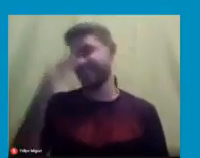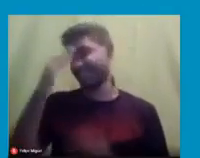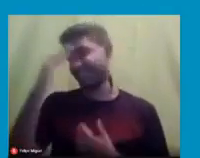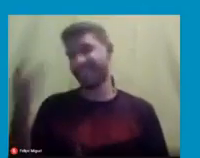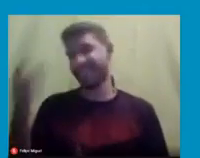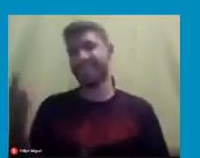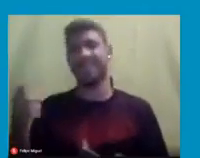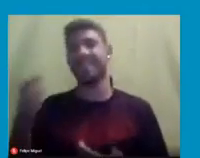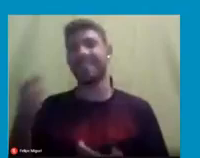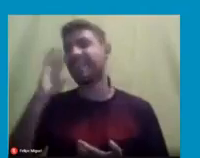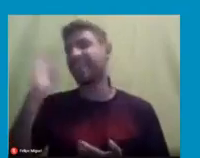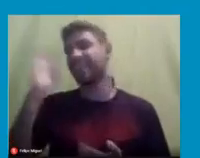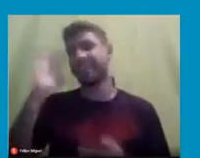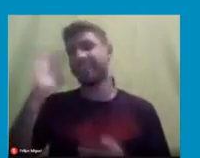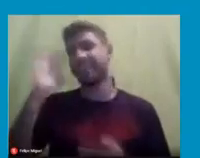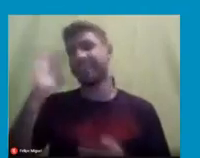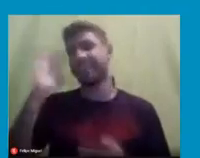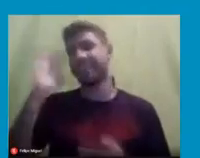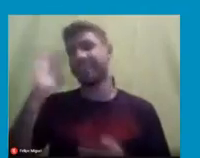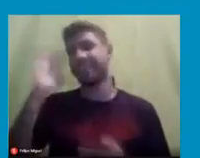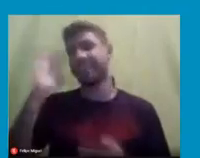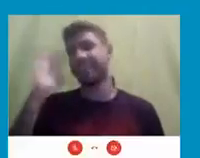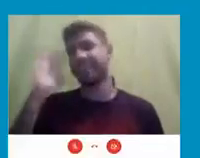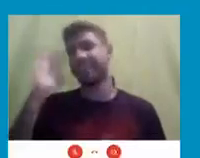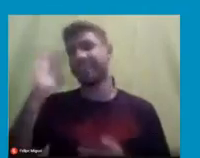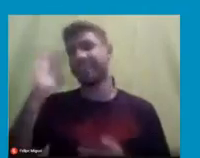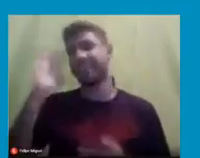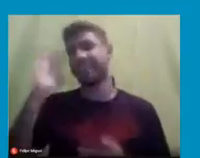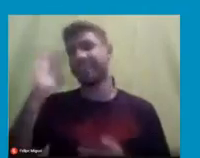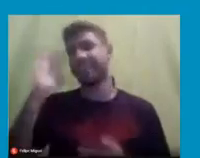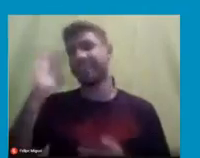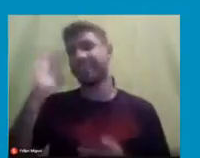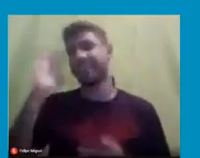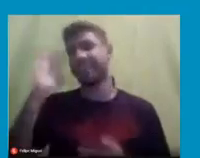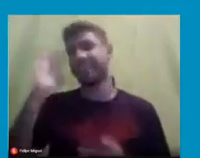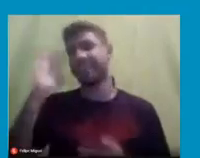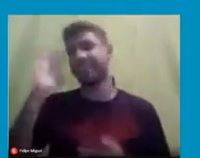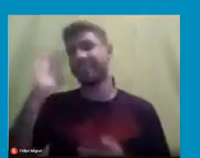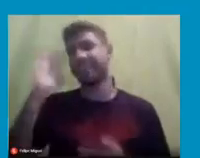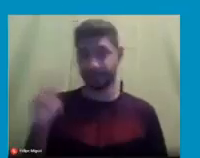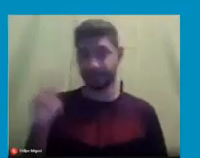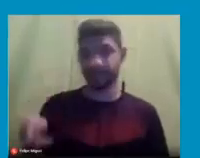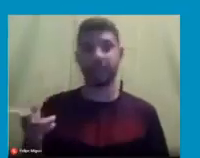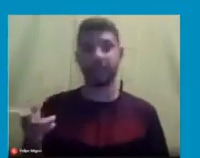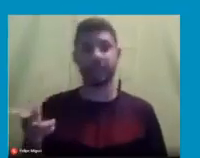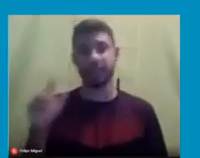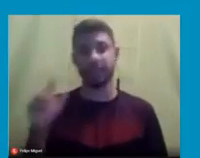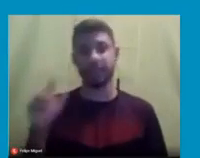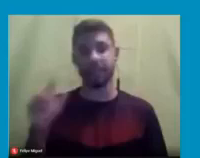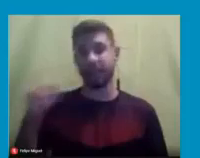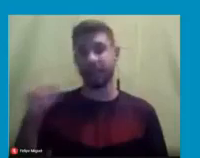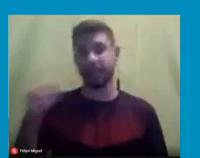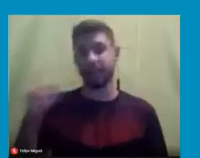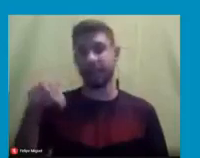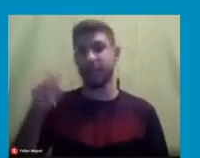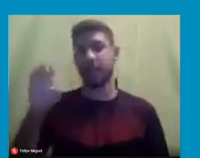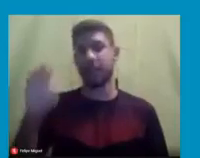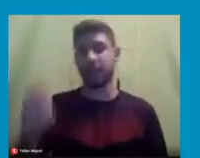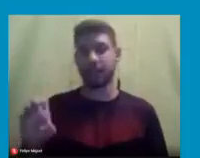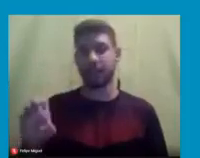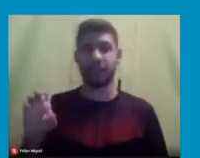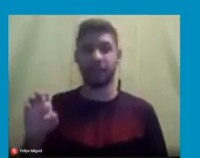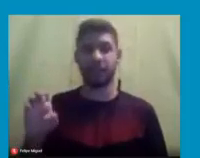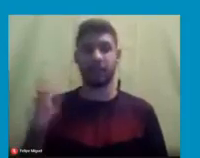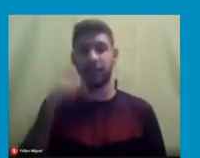continuo pensando a mesma coisa. Vamos passar, então, a ouvir agora a professora Jaqueline Gomes Jesus. Naquela hora teve